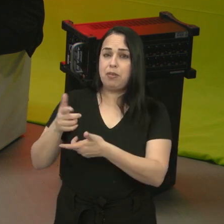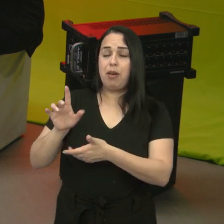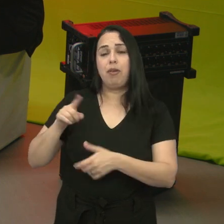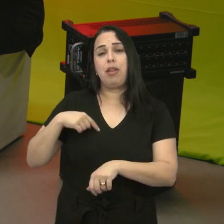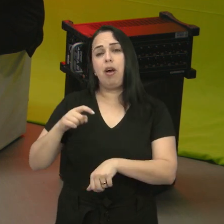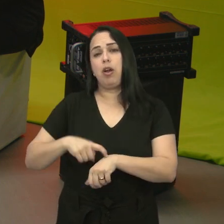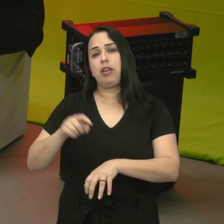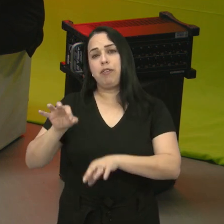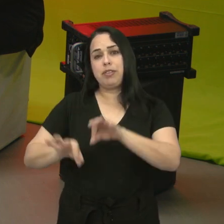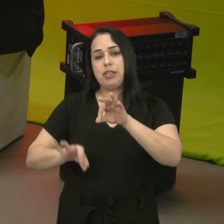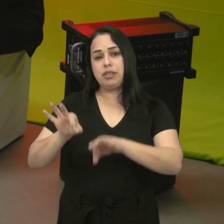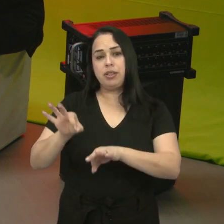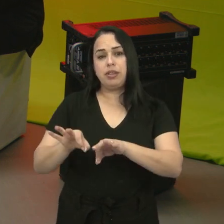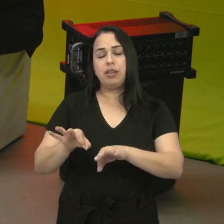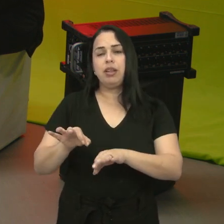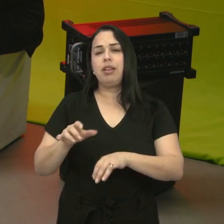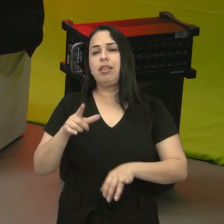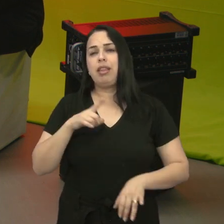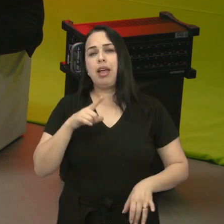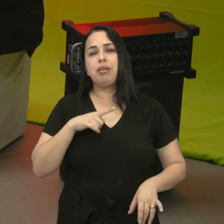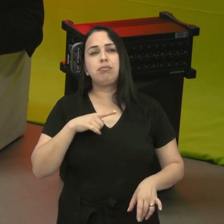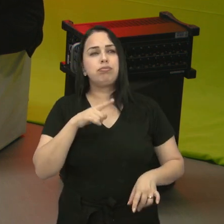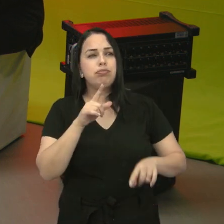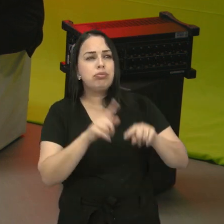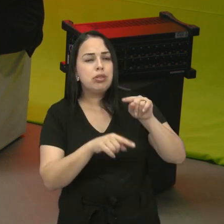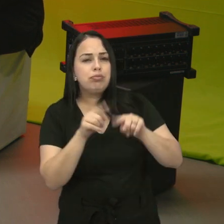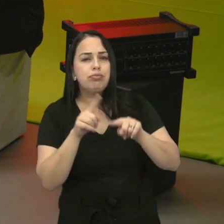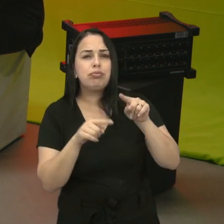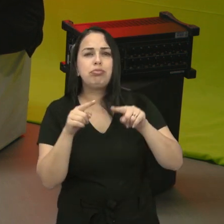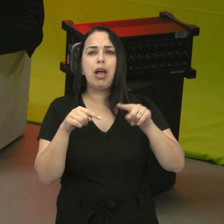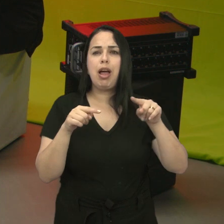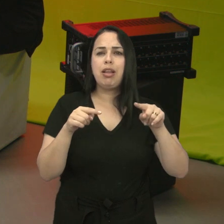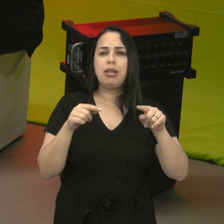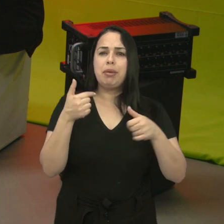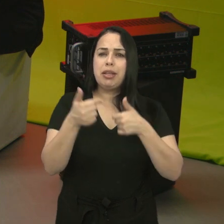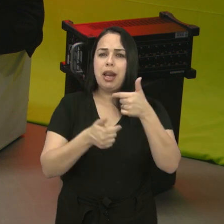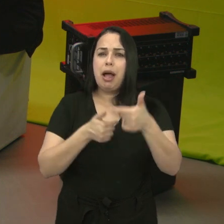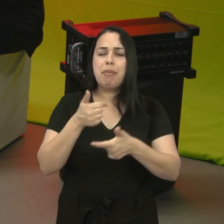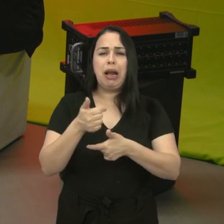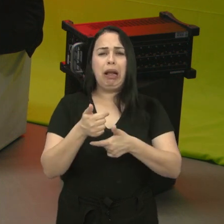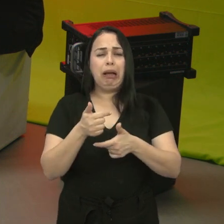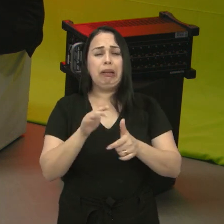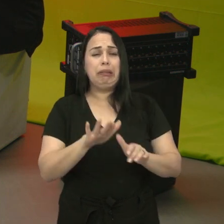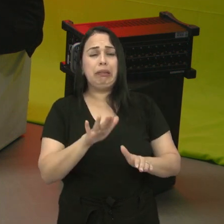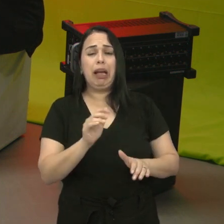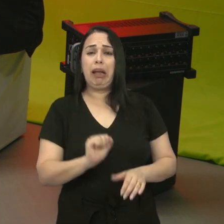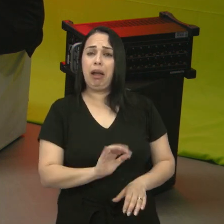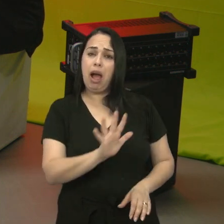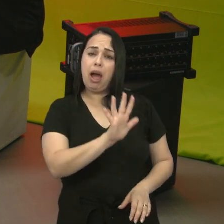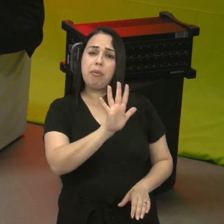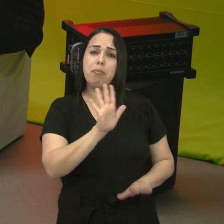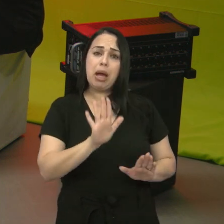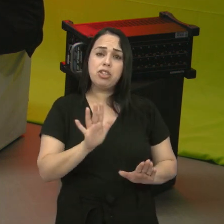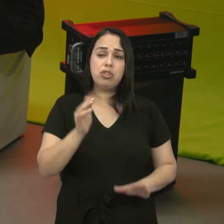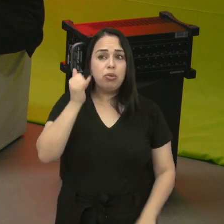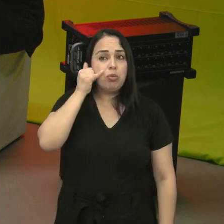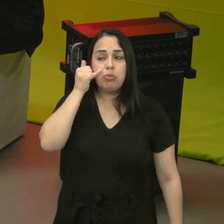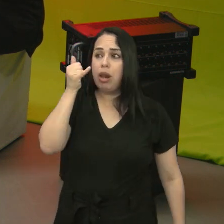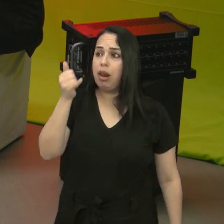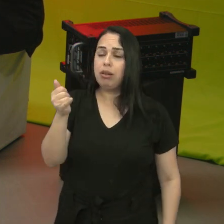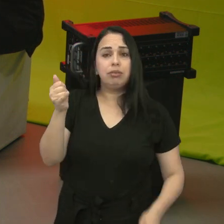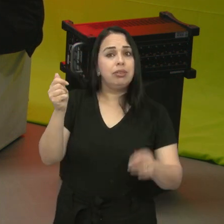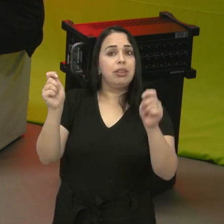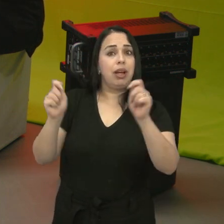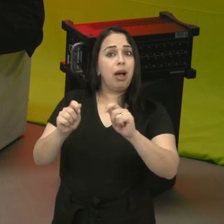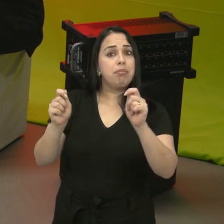oficina, é que muitas vezes, né, os equipamentos, né, para trabalhar com fotografia são muito caros, mas na verdade o celular ele já pode